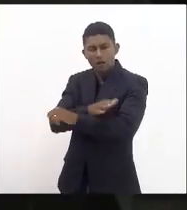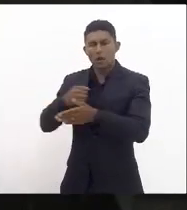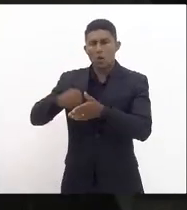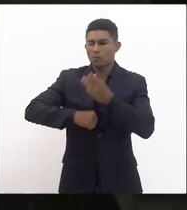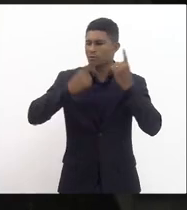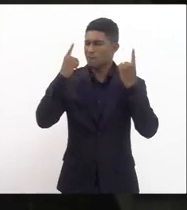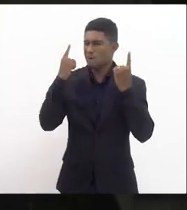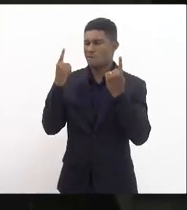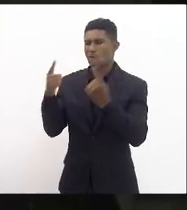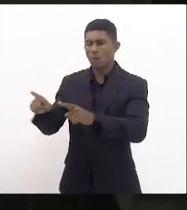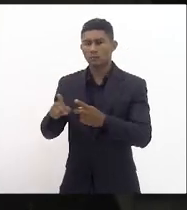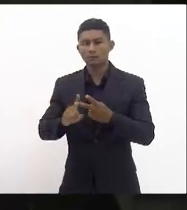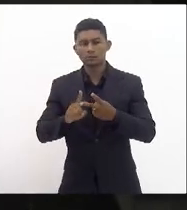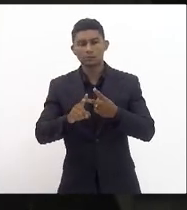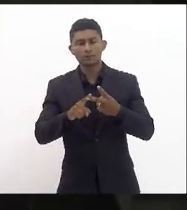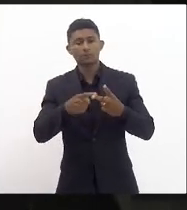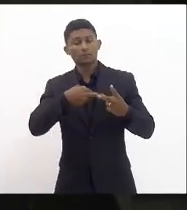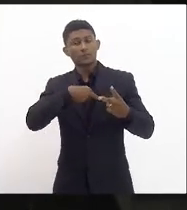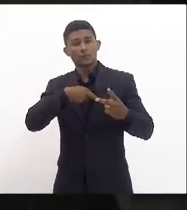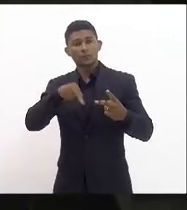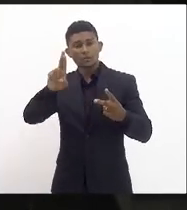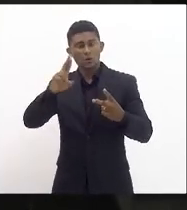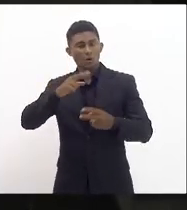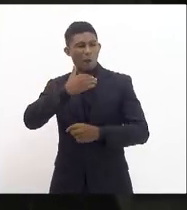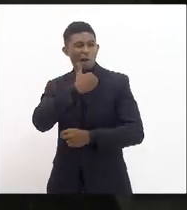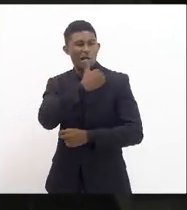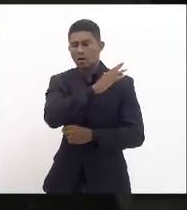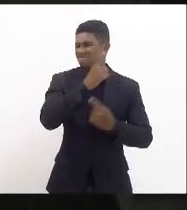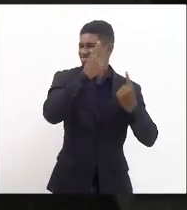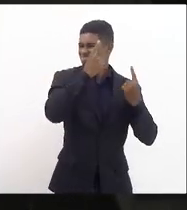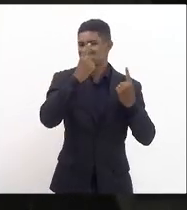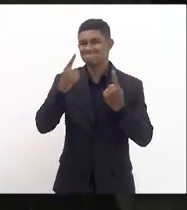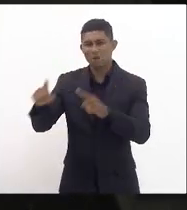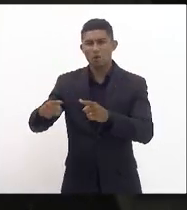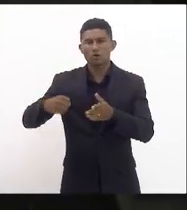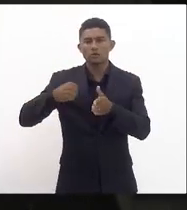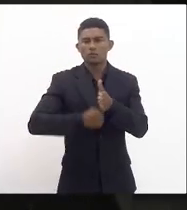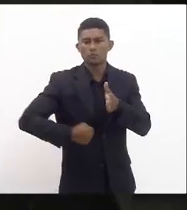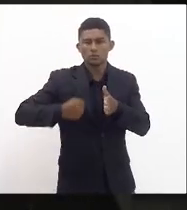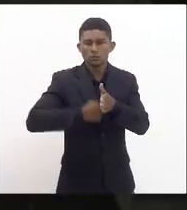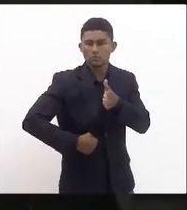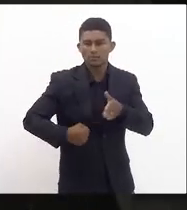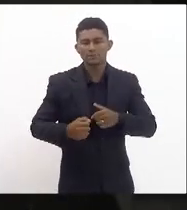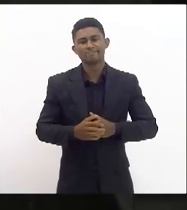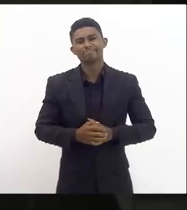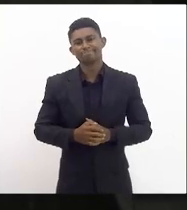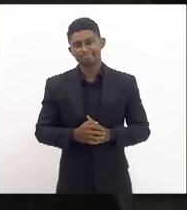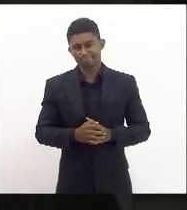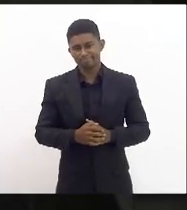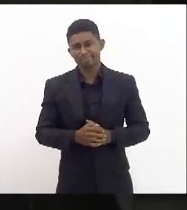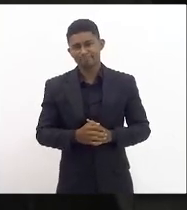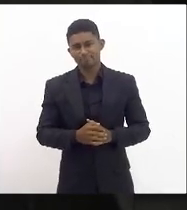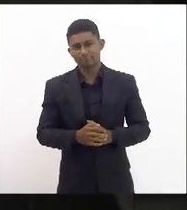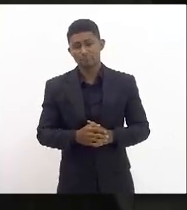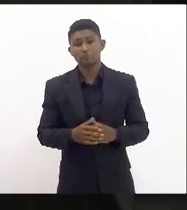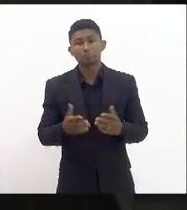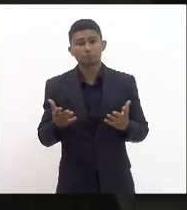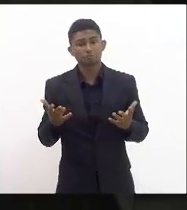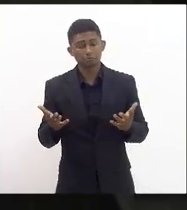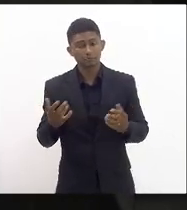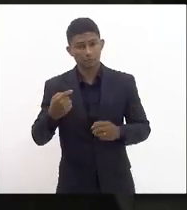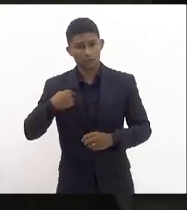preconceito religioso, tendo a oportunidade de fazer